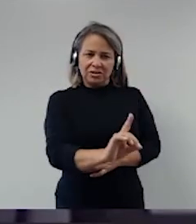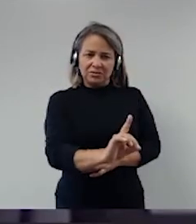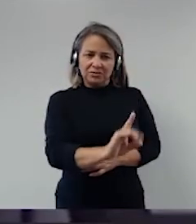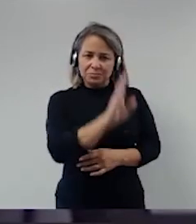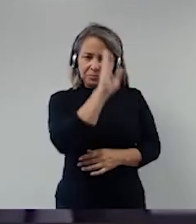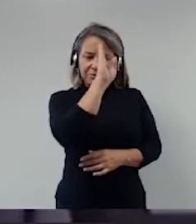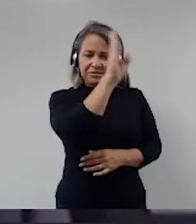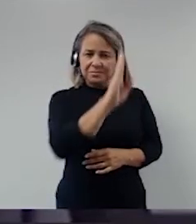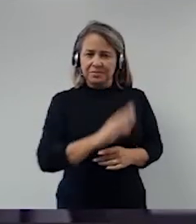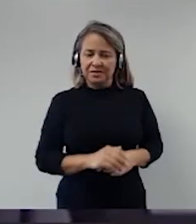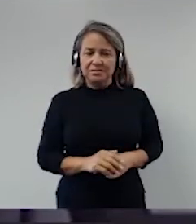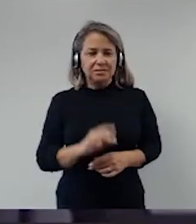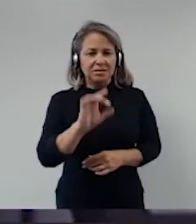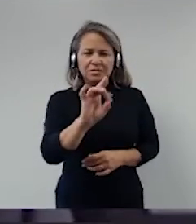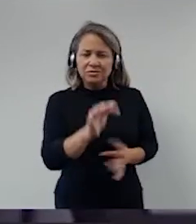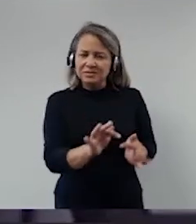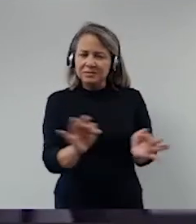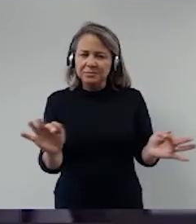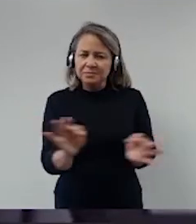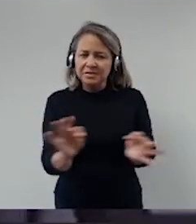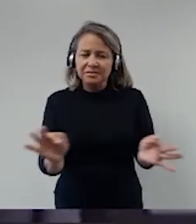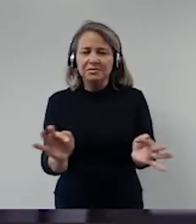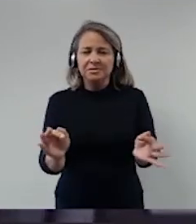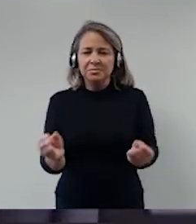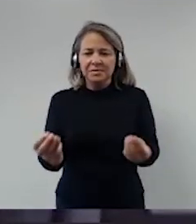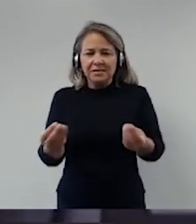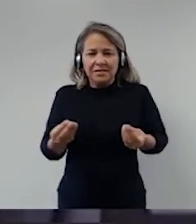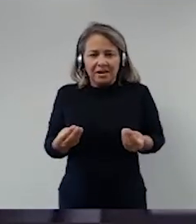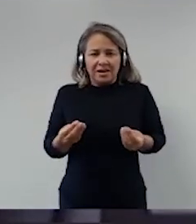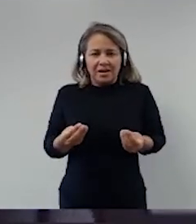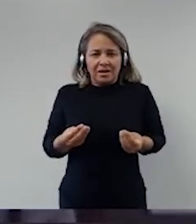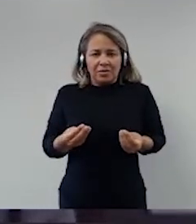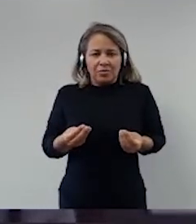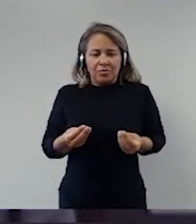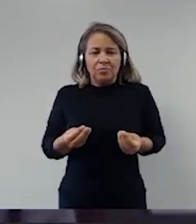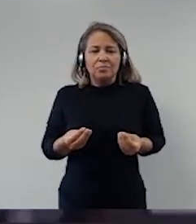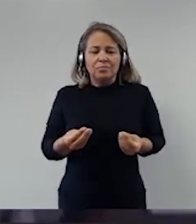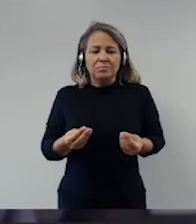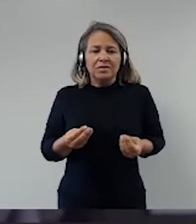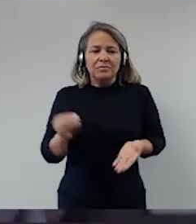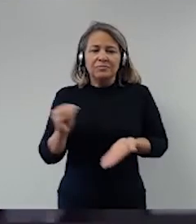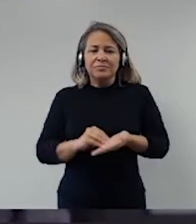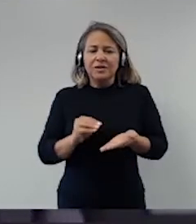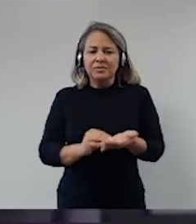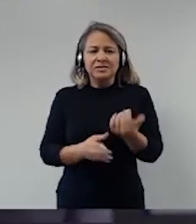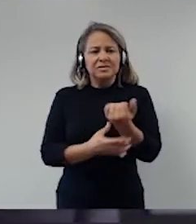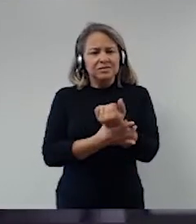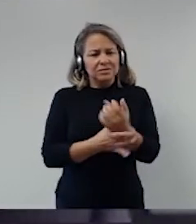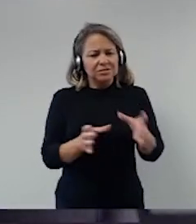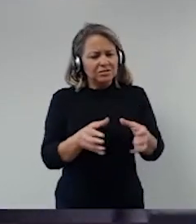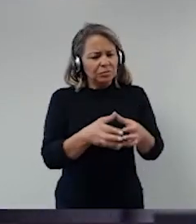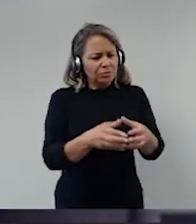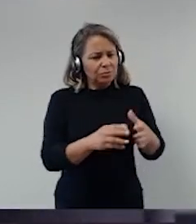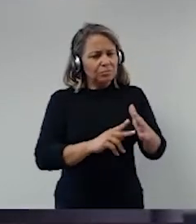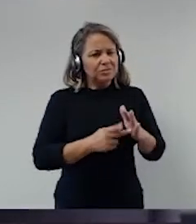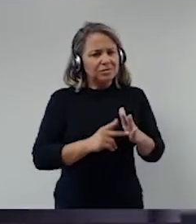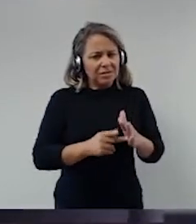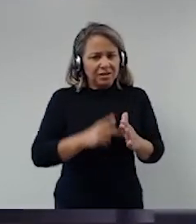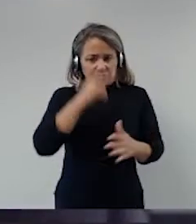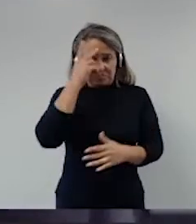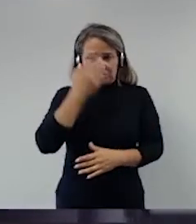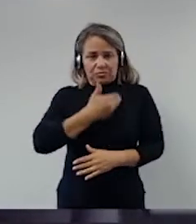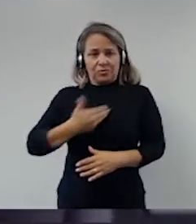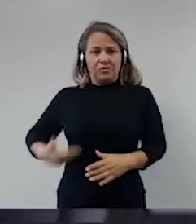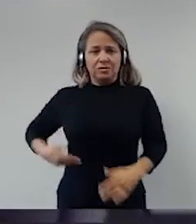fundamentais? Será que é simplesmente para trazer uma submissão do movimento sindical aos governantes de